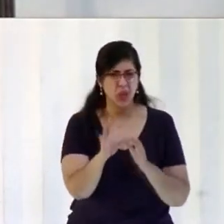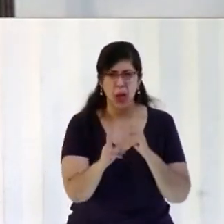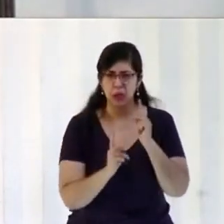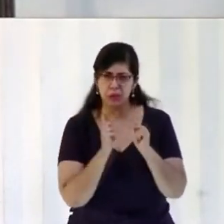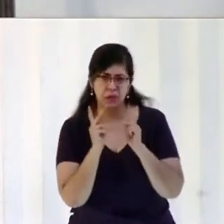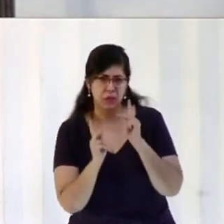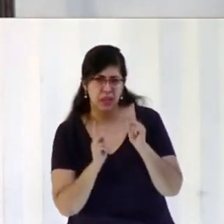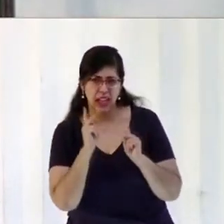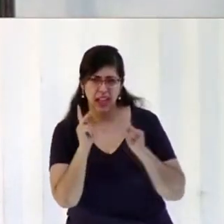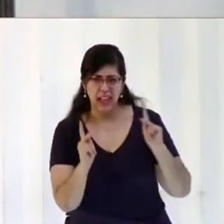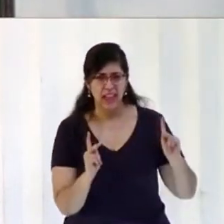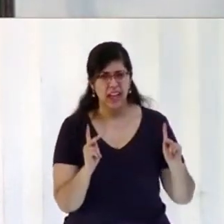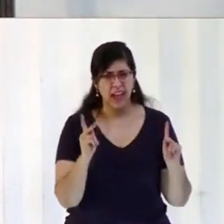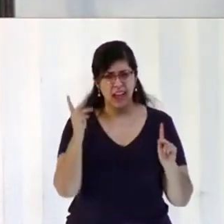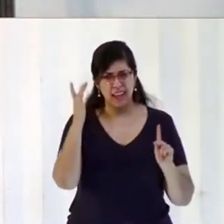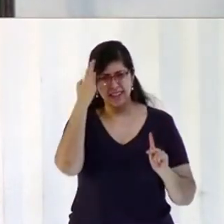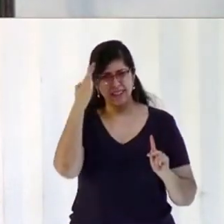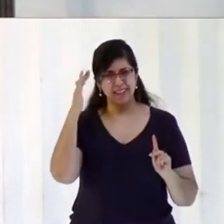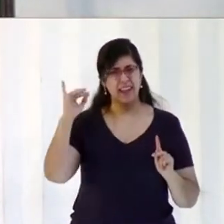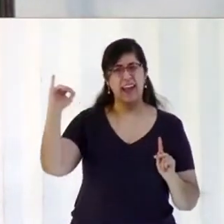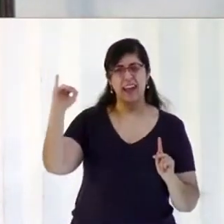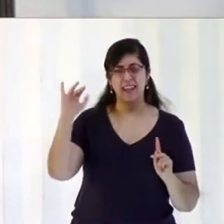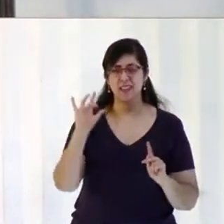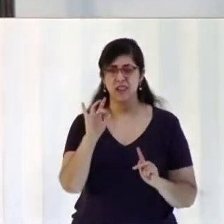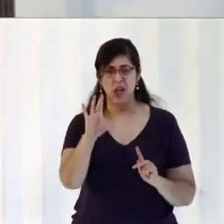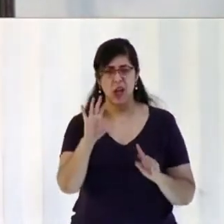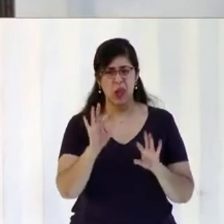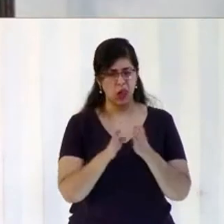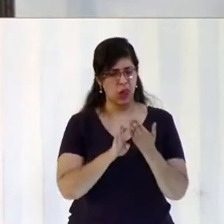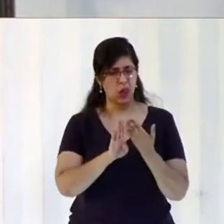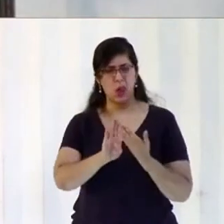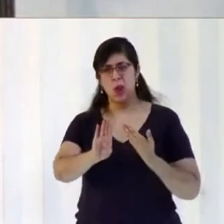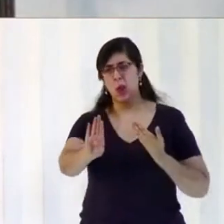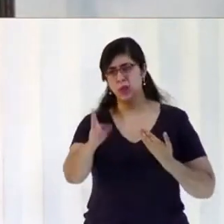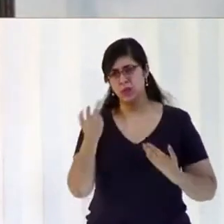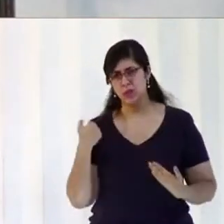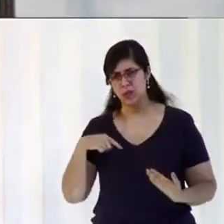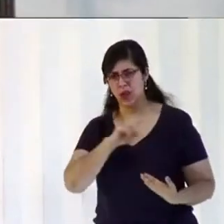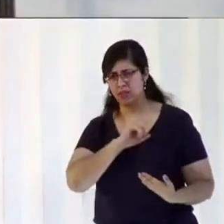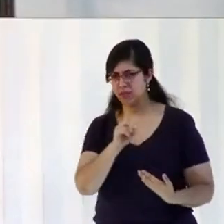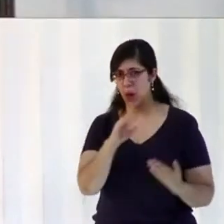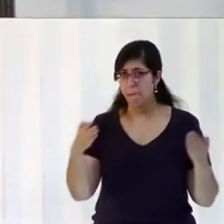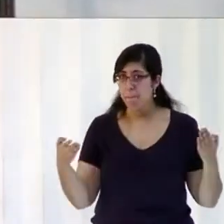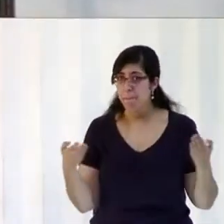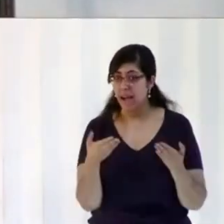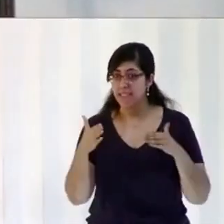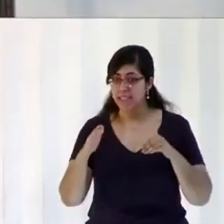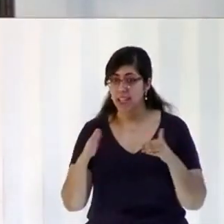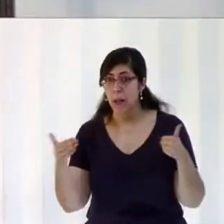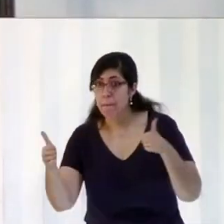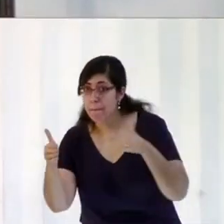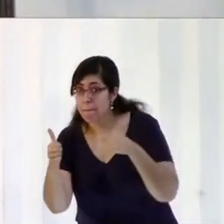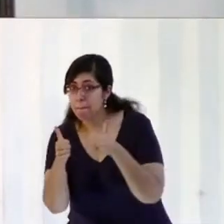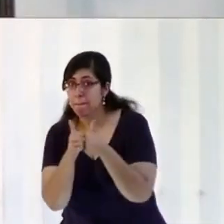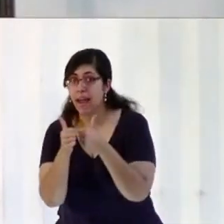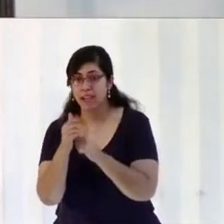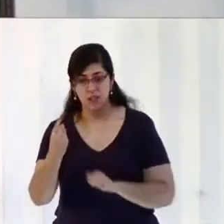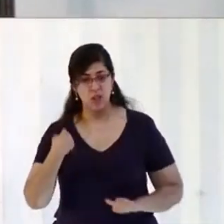cristianismo teórico, um cristianismo assim, que está distante do nosso dia a dia. Isso são instruções para uma